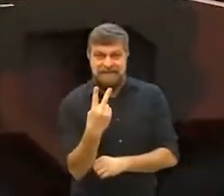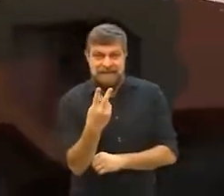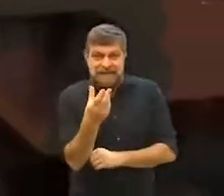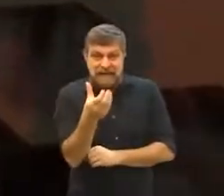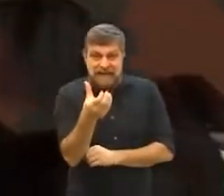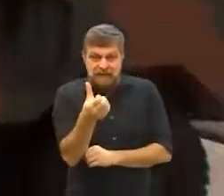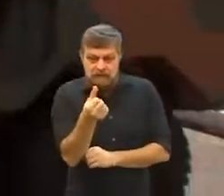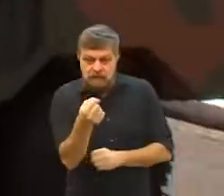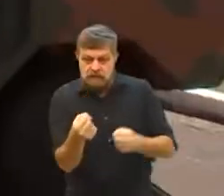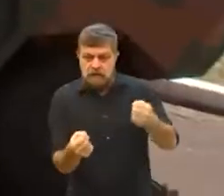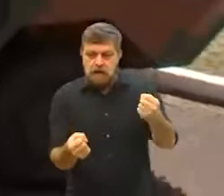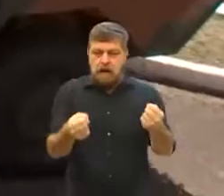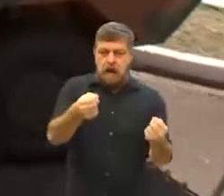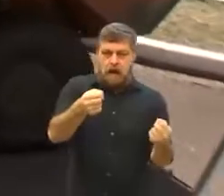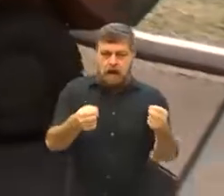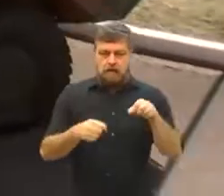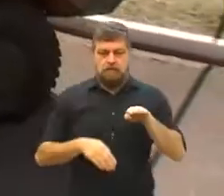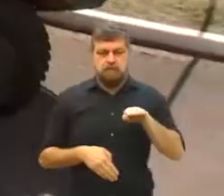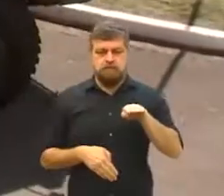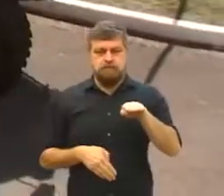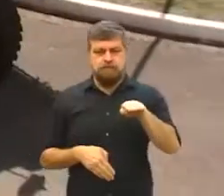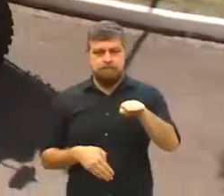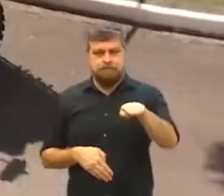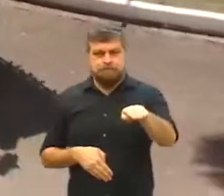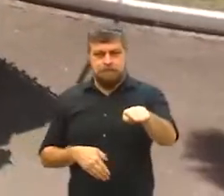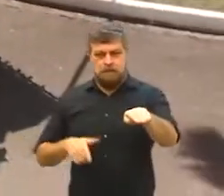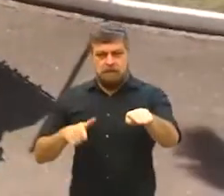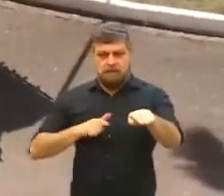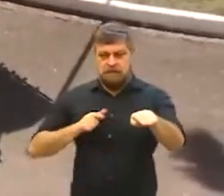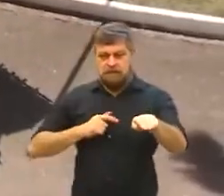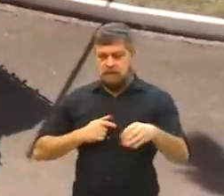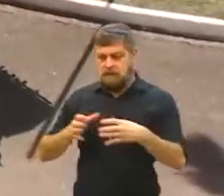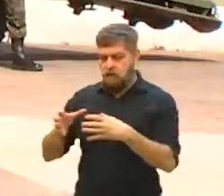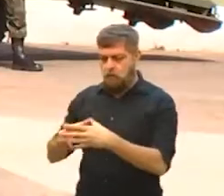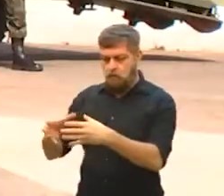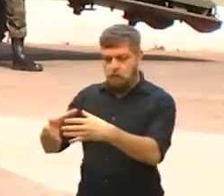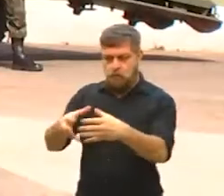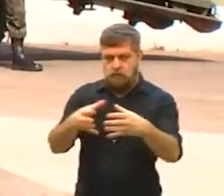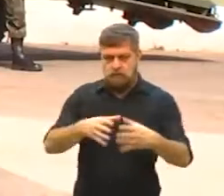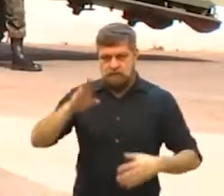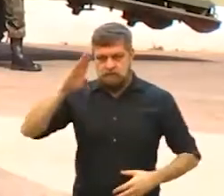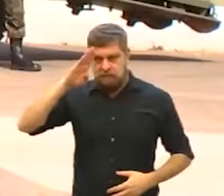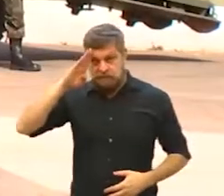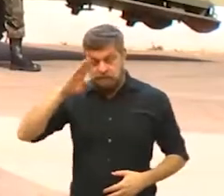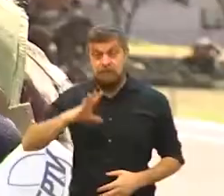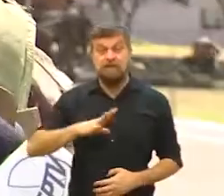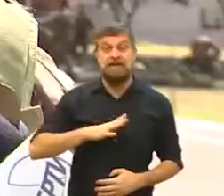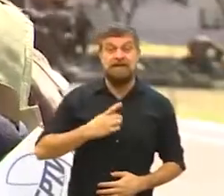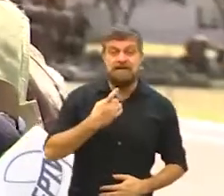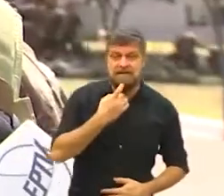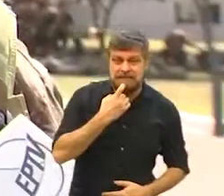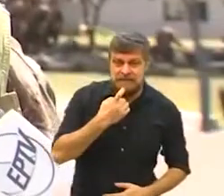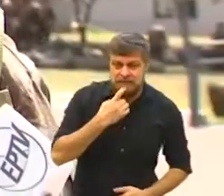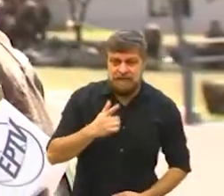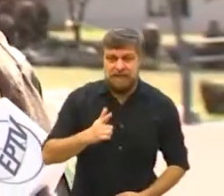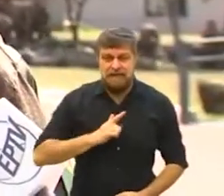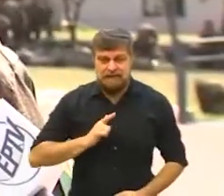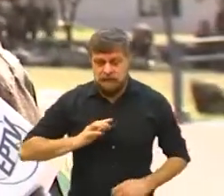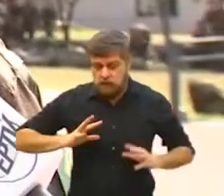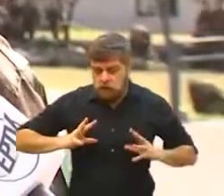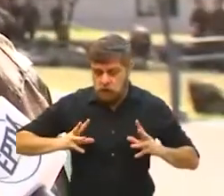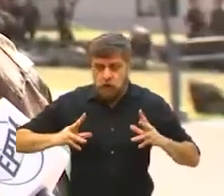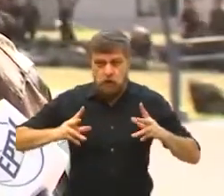com 126 viaturas blindadas que serão distribuídas entre as organizações militares que a compõem a cidade de